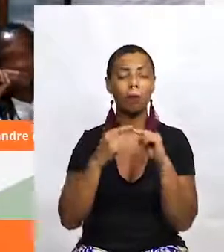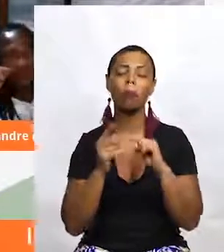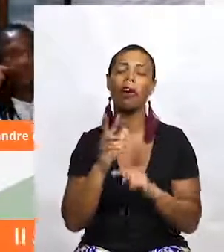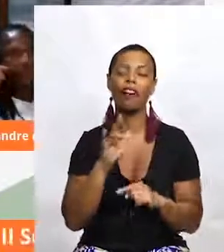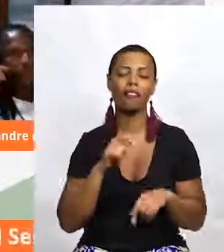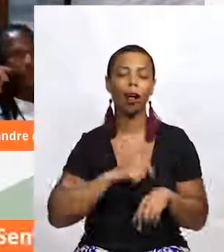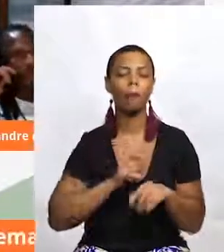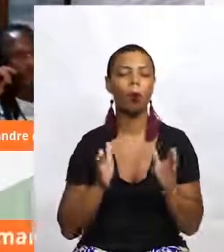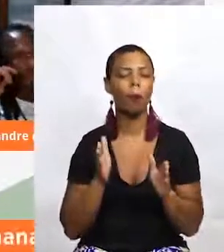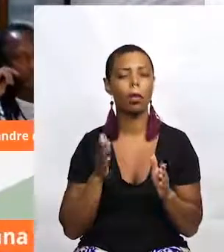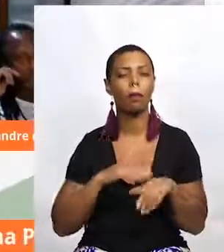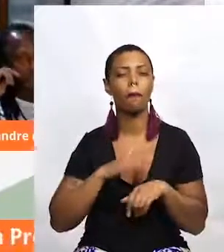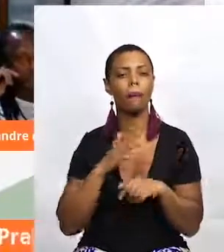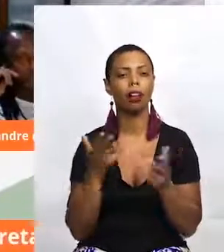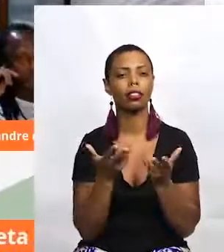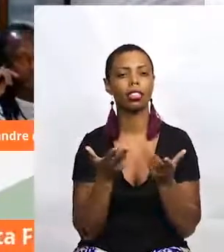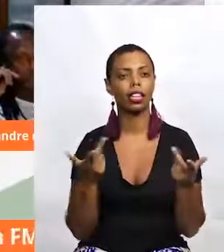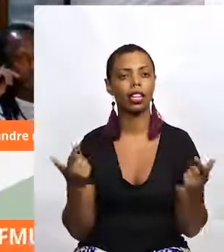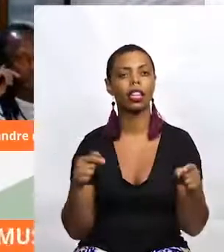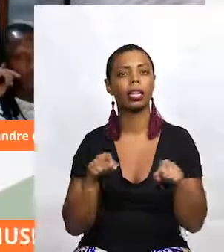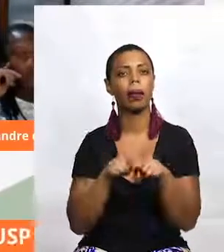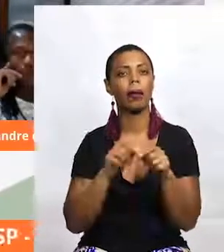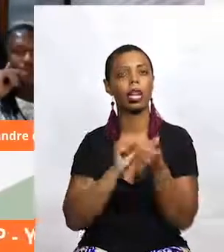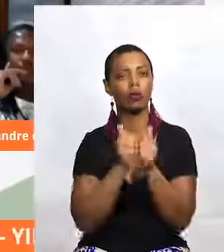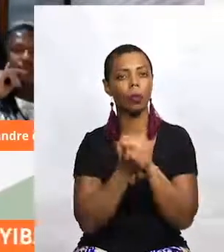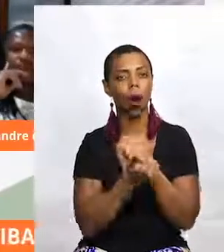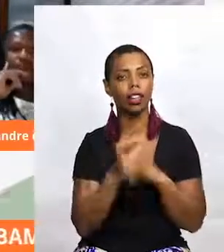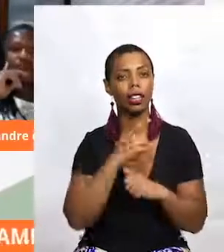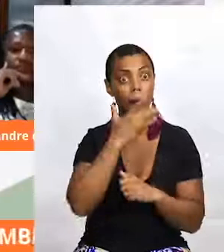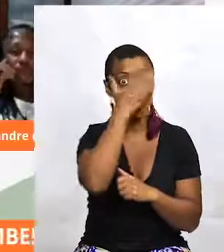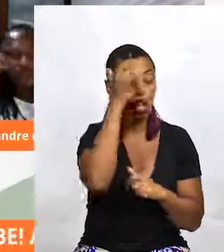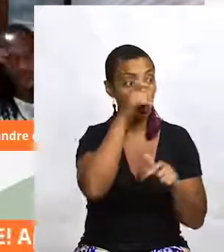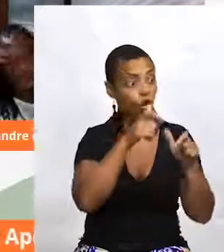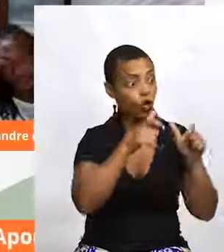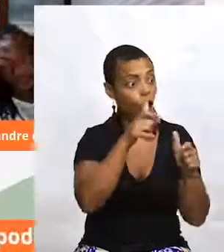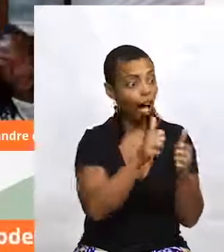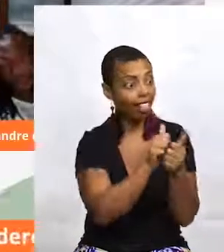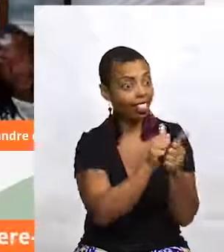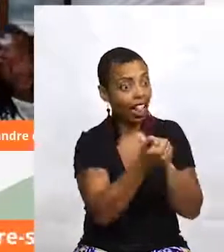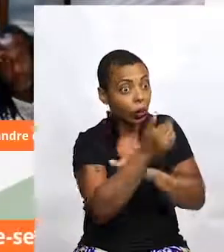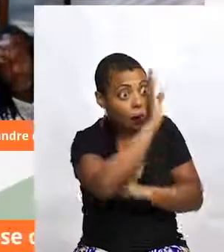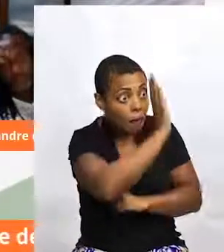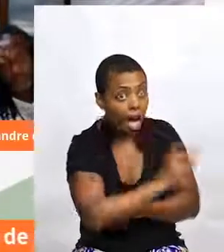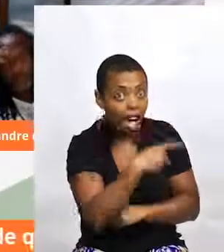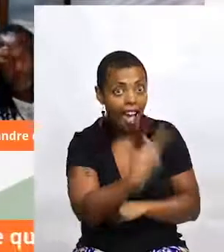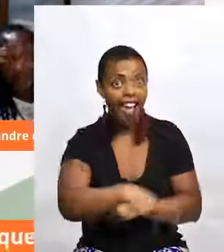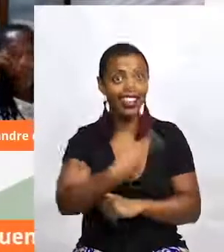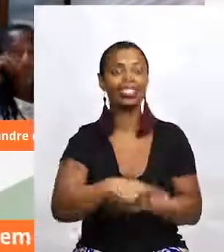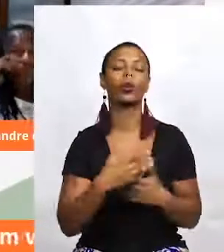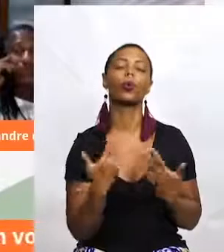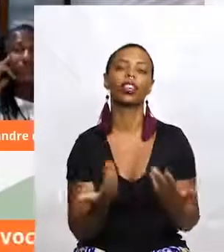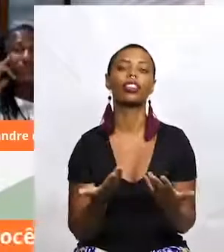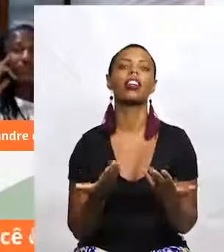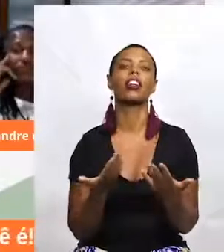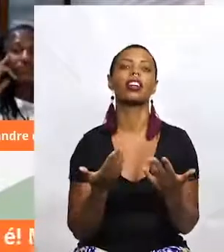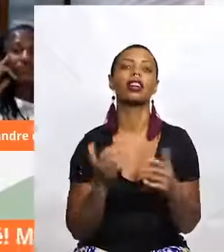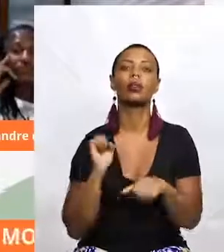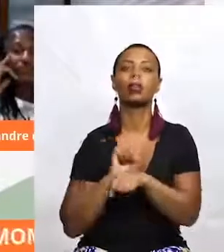incríveis, momentos do esporte com atletas brasileiros, né? Então, a gente espera